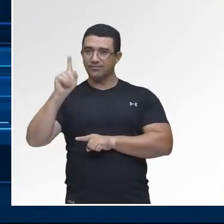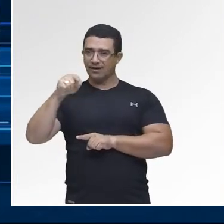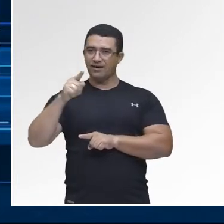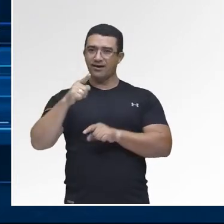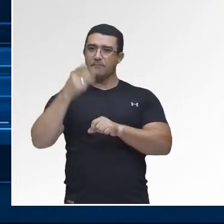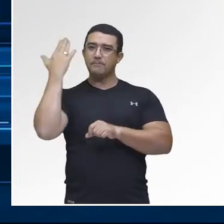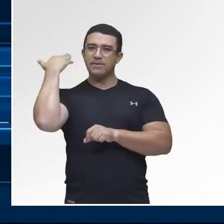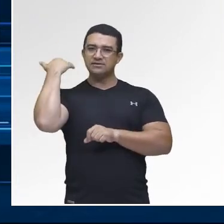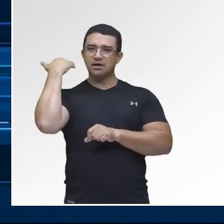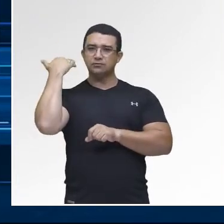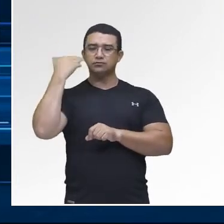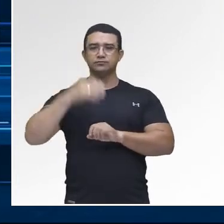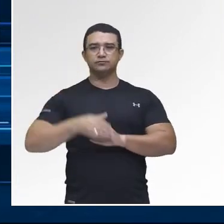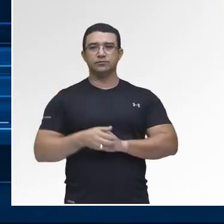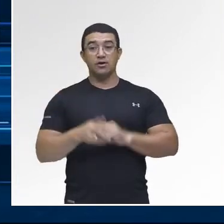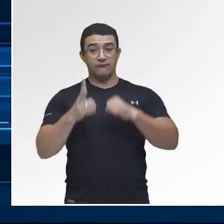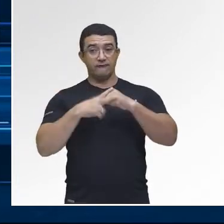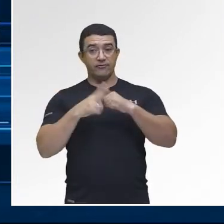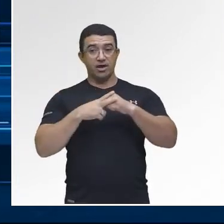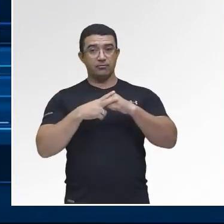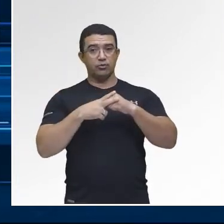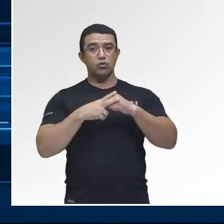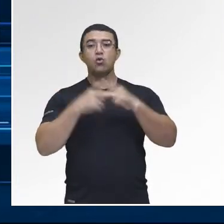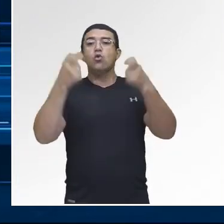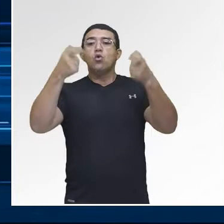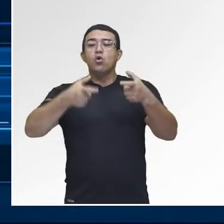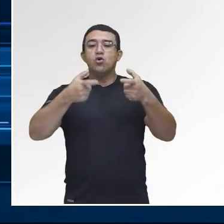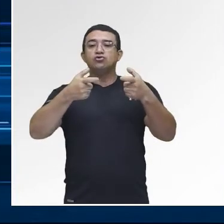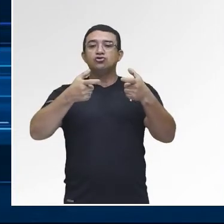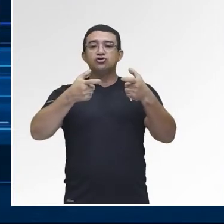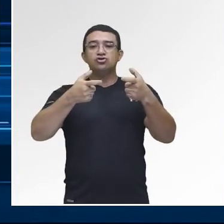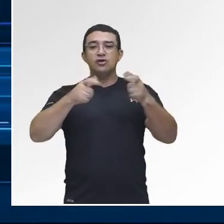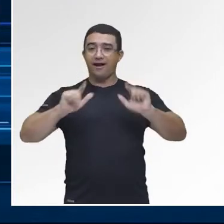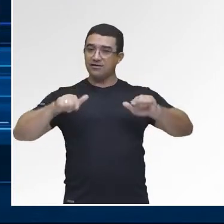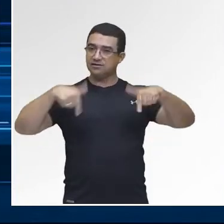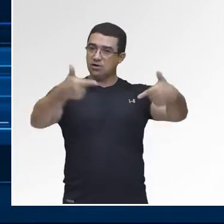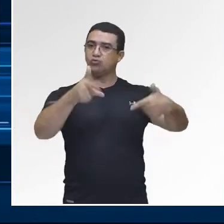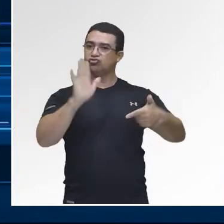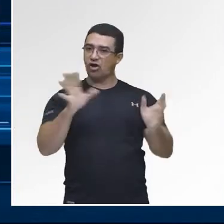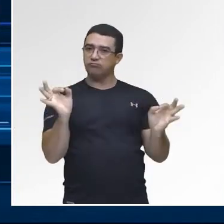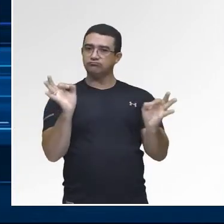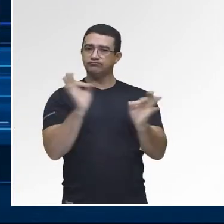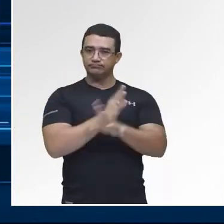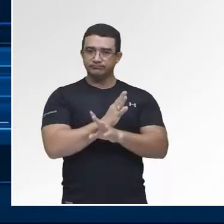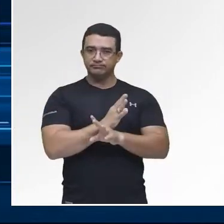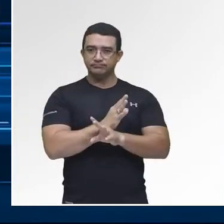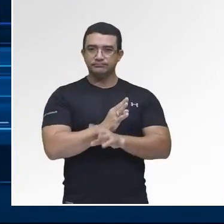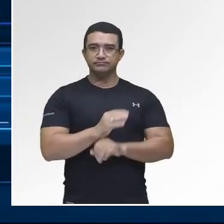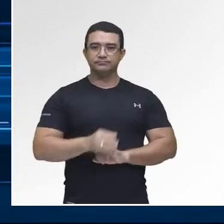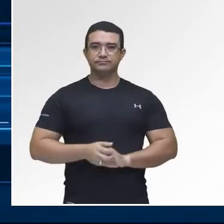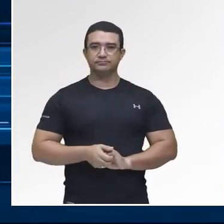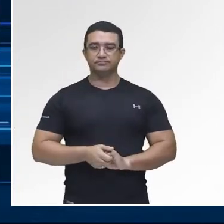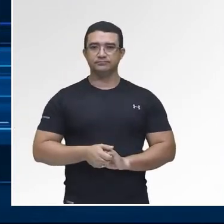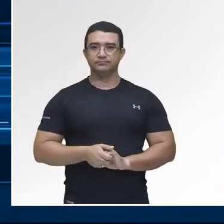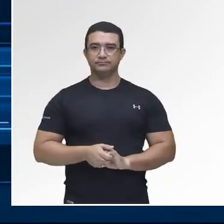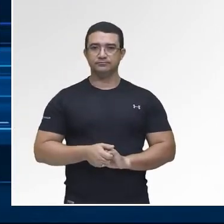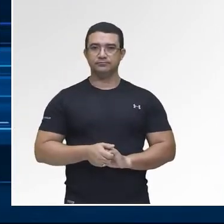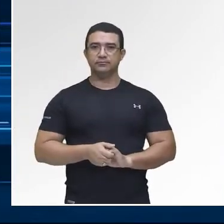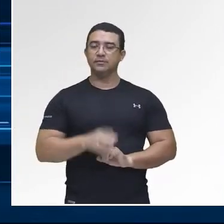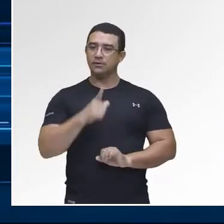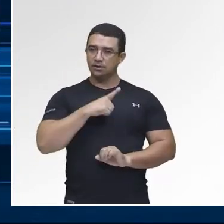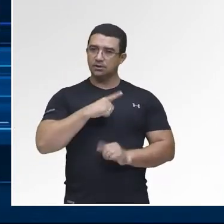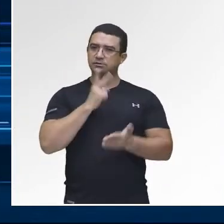participle é aquela forma do verbo onde a ação está pronta e acabada, né? Então, eu tenho sempre